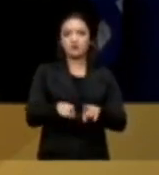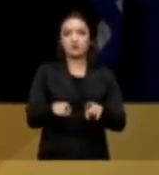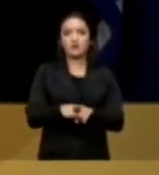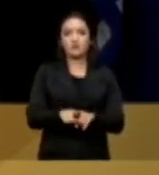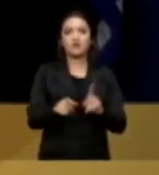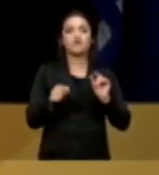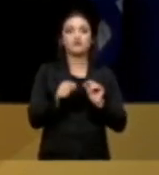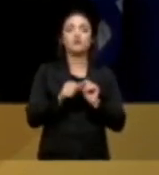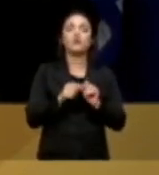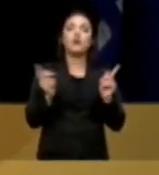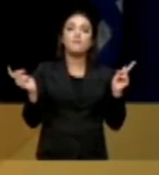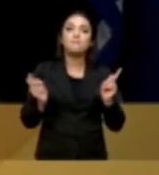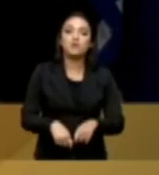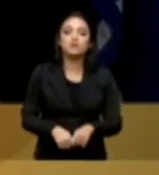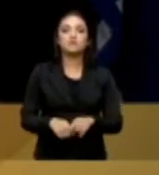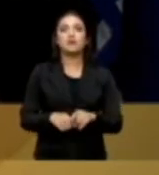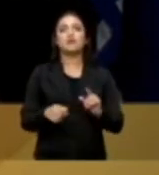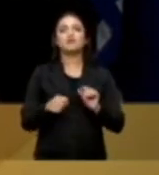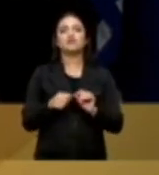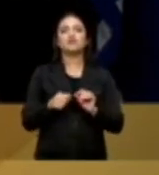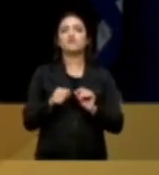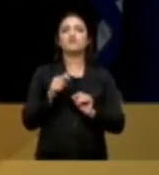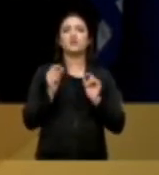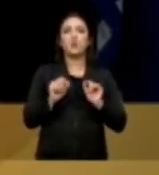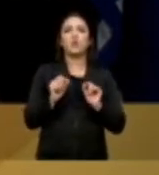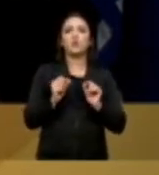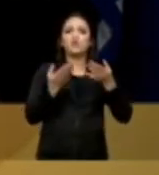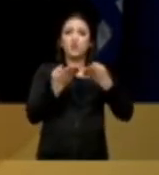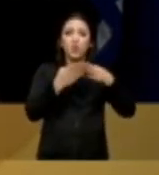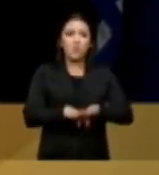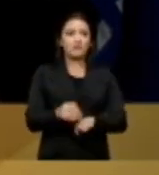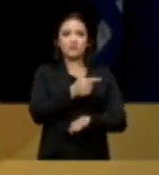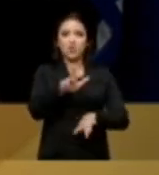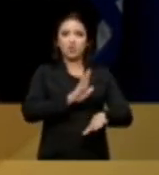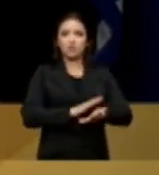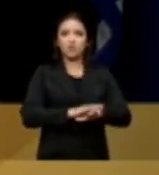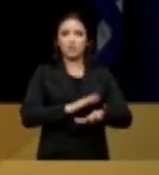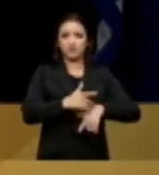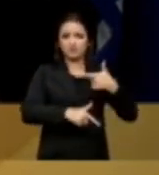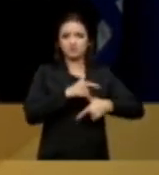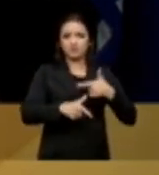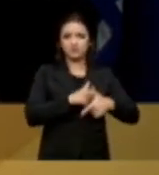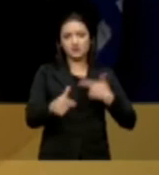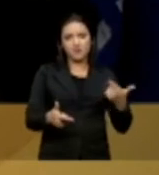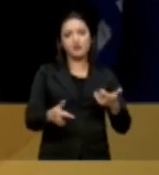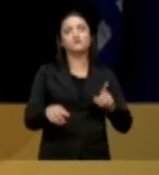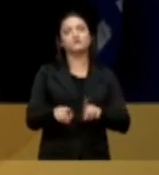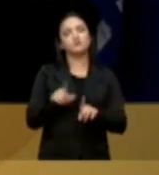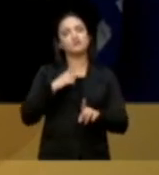local o exame da possibilidade de formalização de obrigação alternativa a ser cumprida, a fim de preencherem-se os